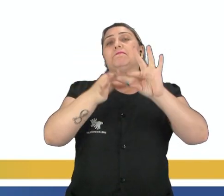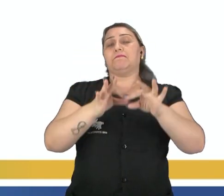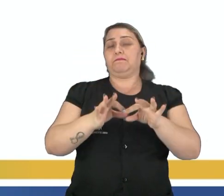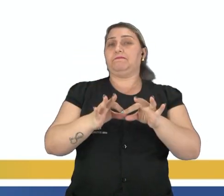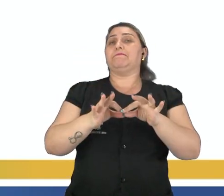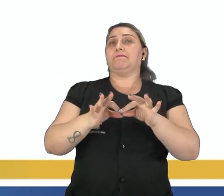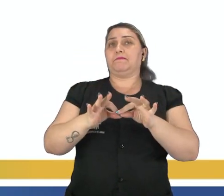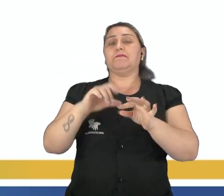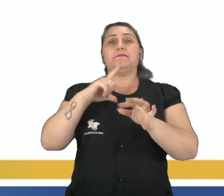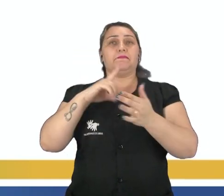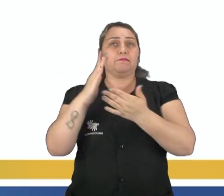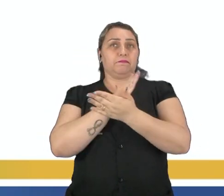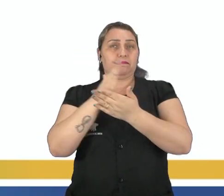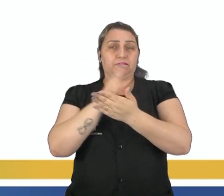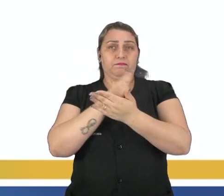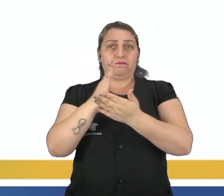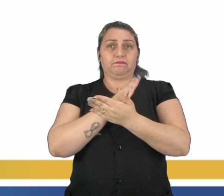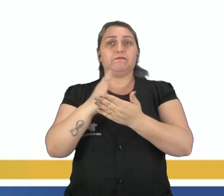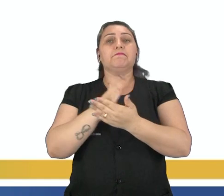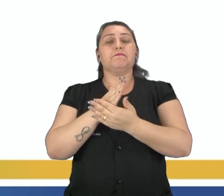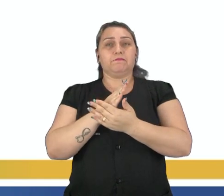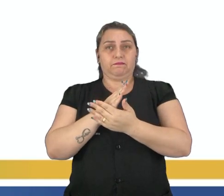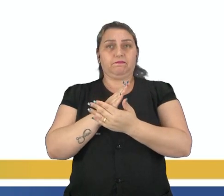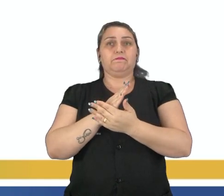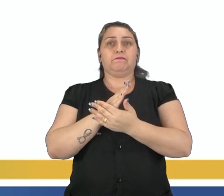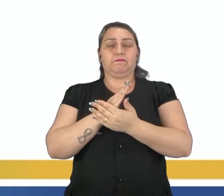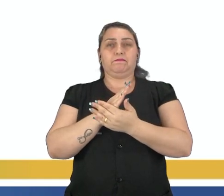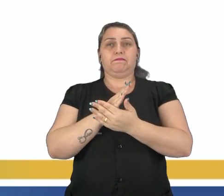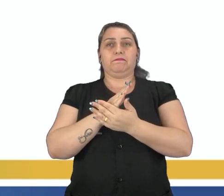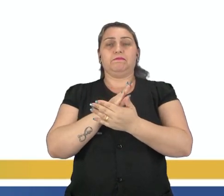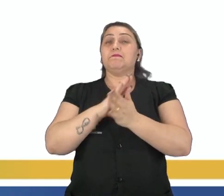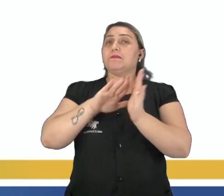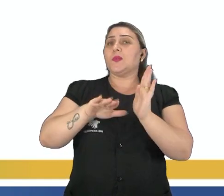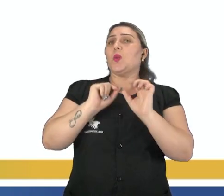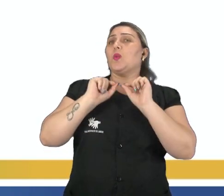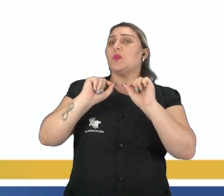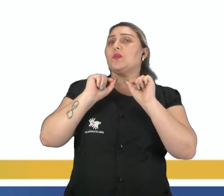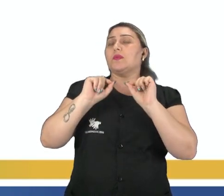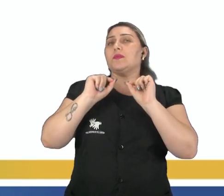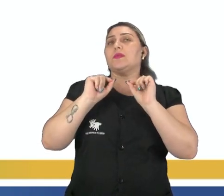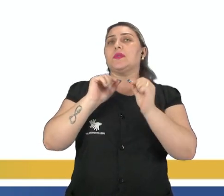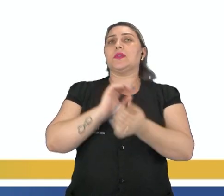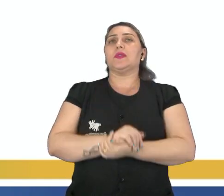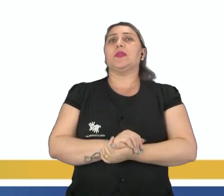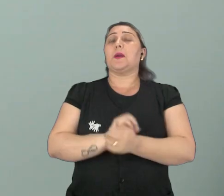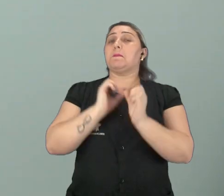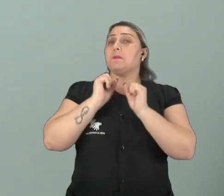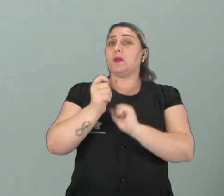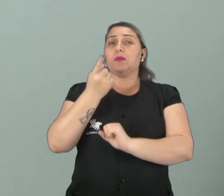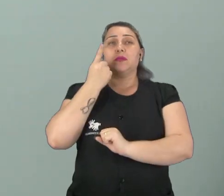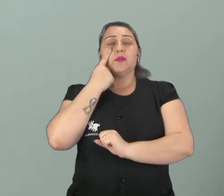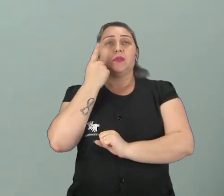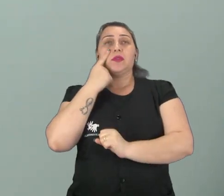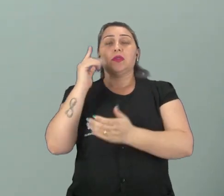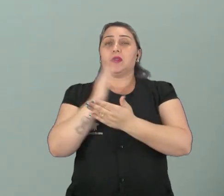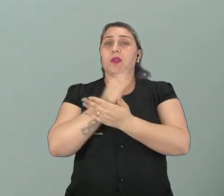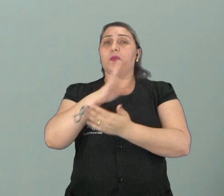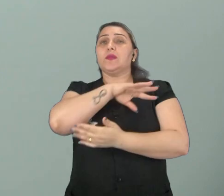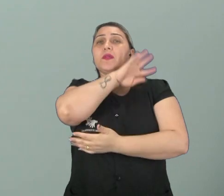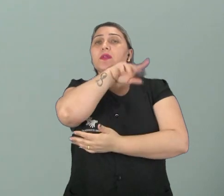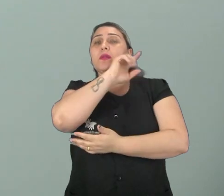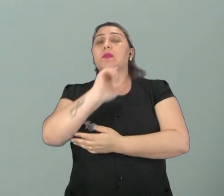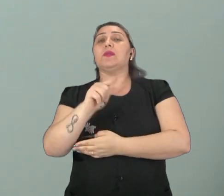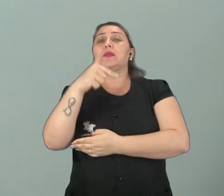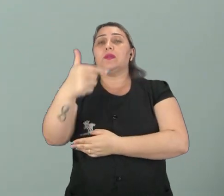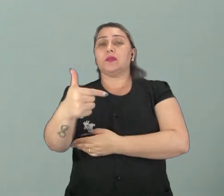gente estuda, ele tem algumas exceções. E que exceções seriam essas? Seriam as exceções que a gente pode observar em alguns animais